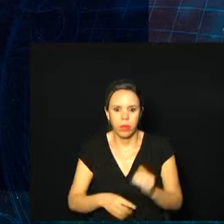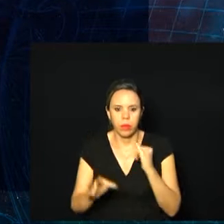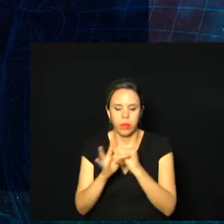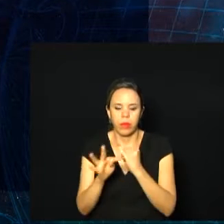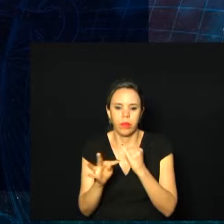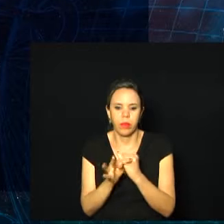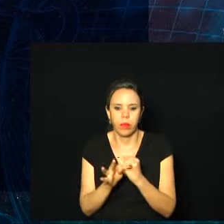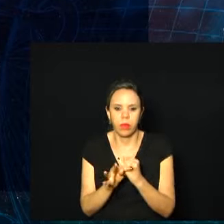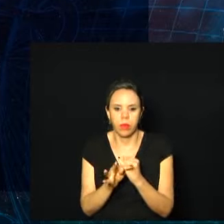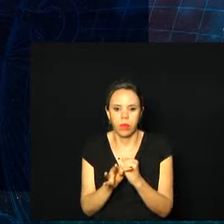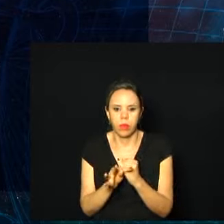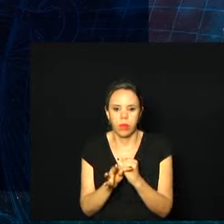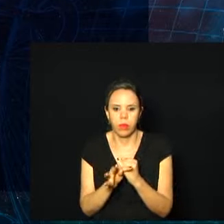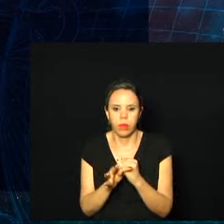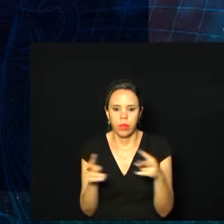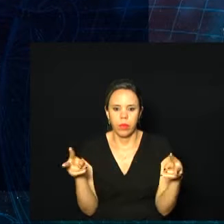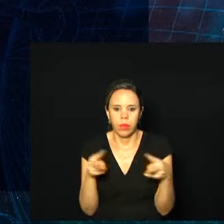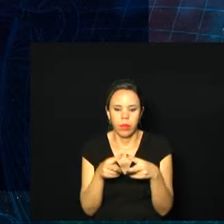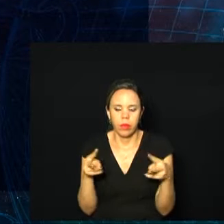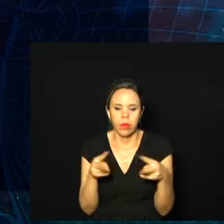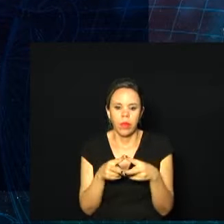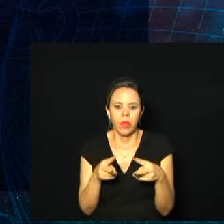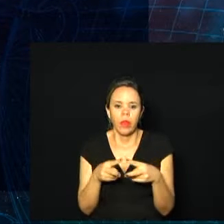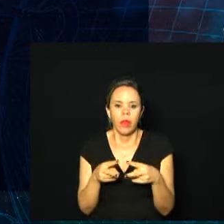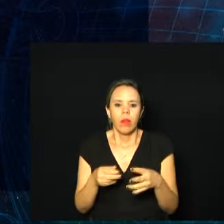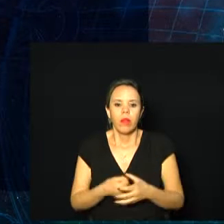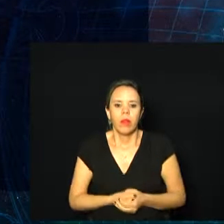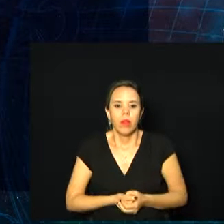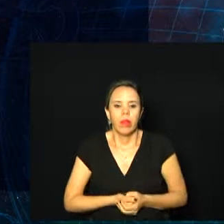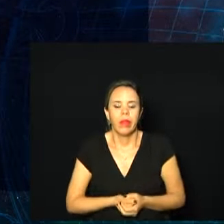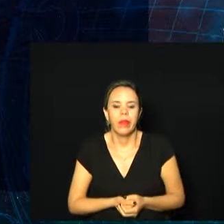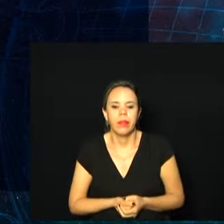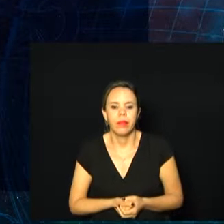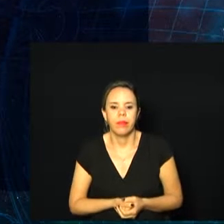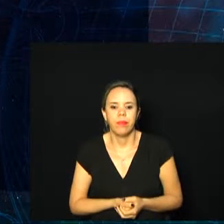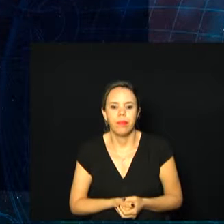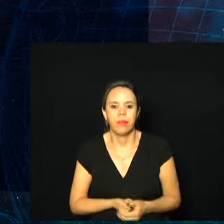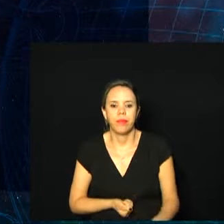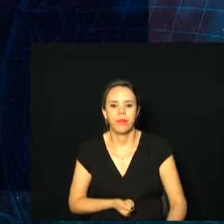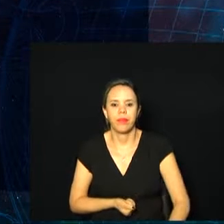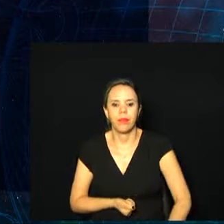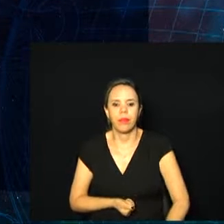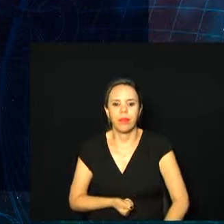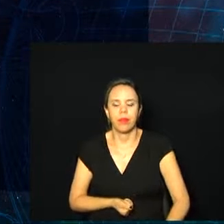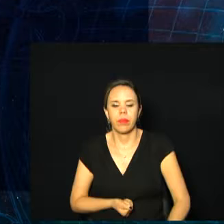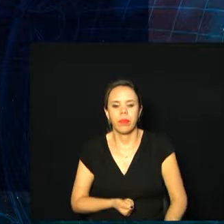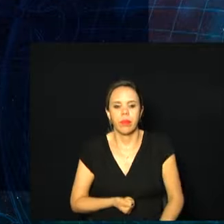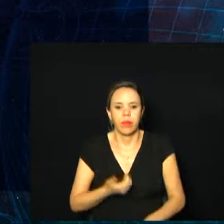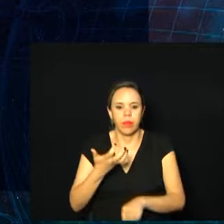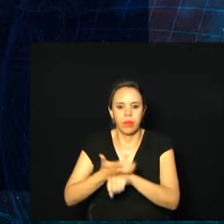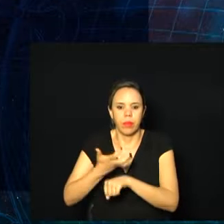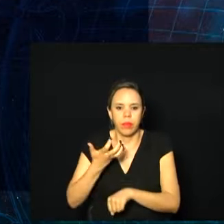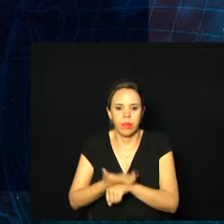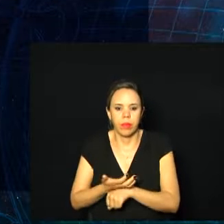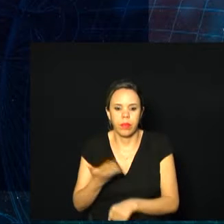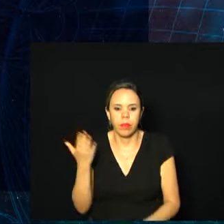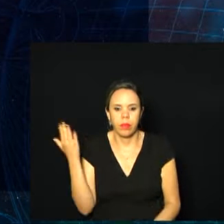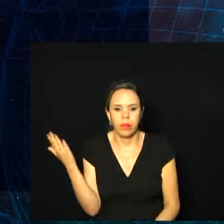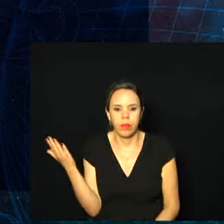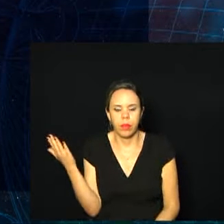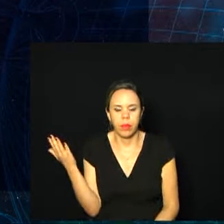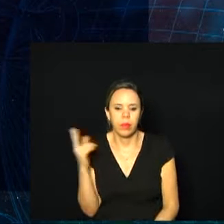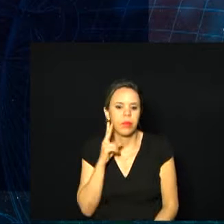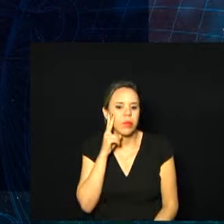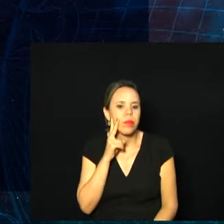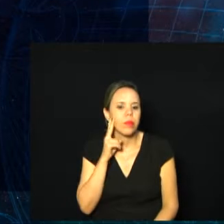Itatiba, 325, Paulínia, 306 óbitos devido à Covid, Nova Odessa,